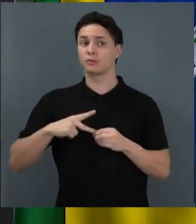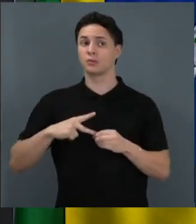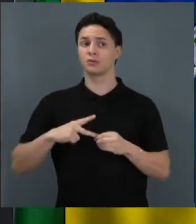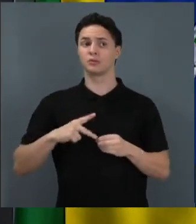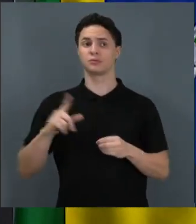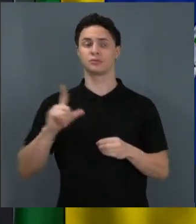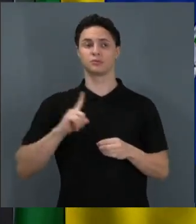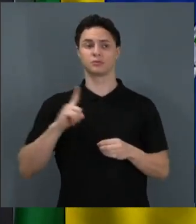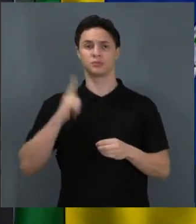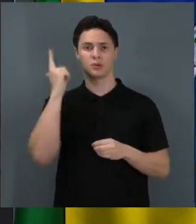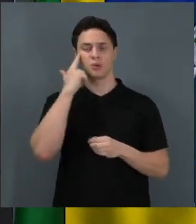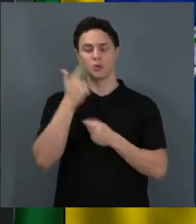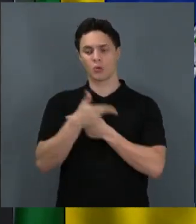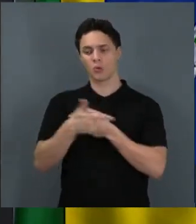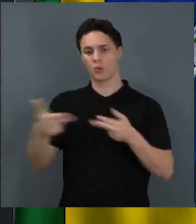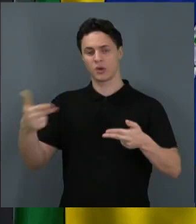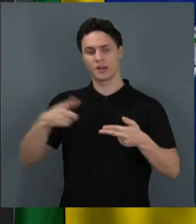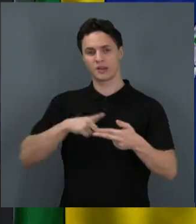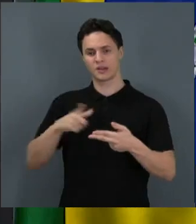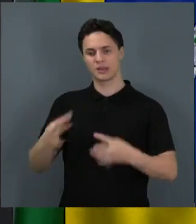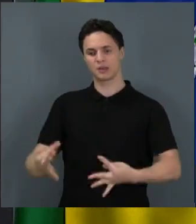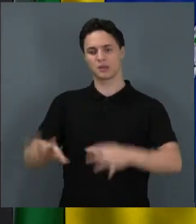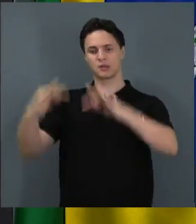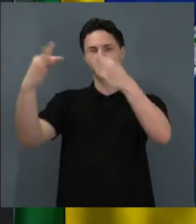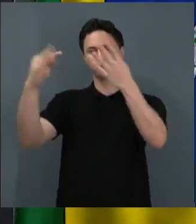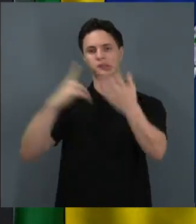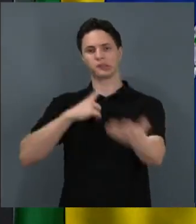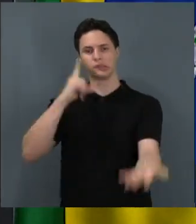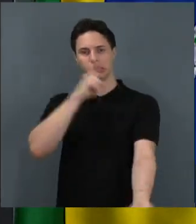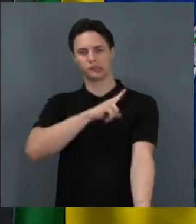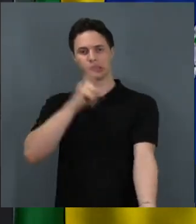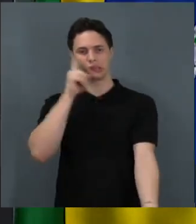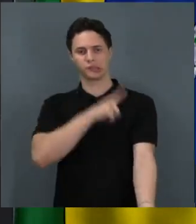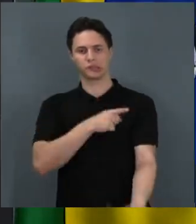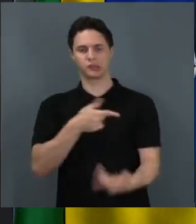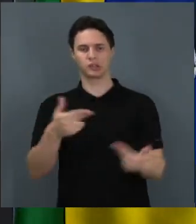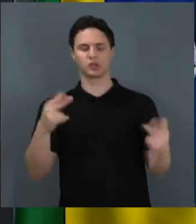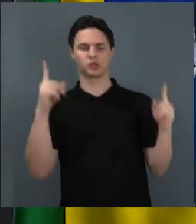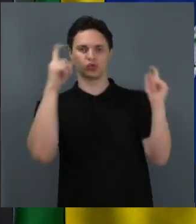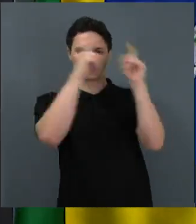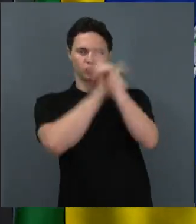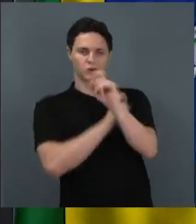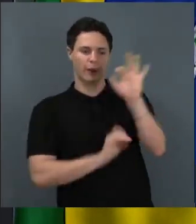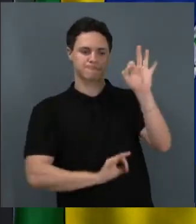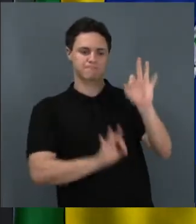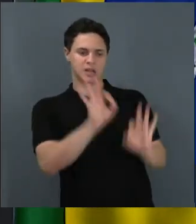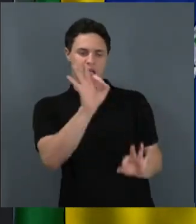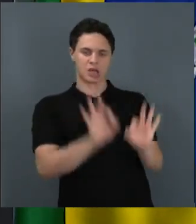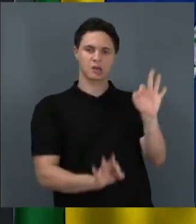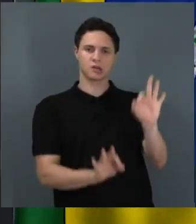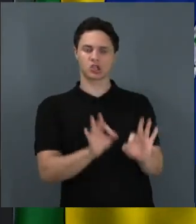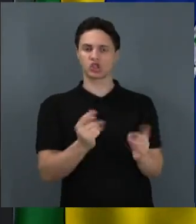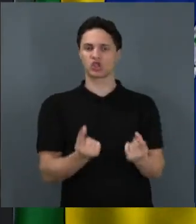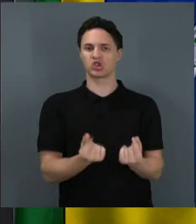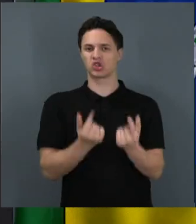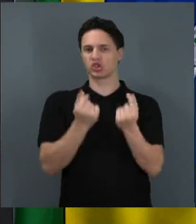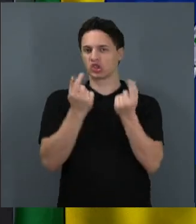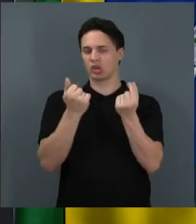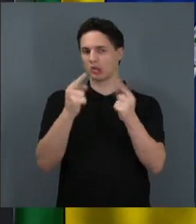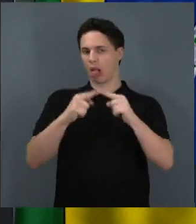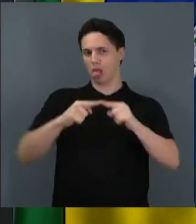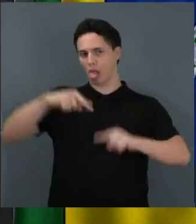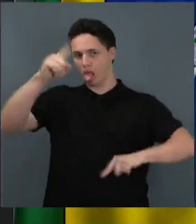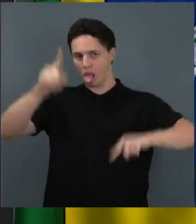empreendimentos com tecnologia deficitária, com dificuldade de planejamento, com orçamentos distantes da realidade e que